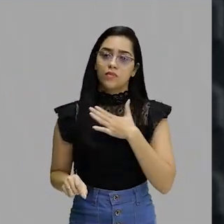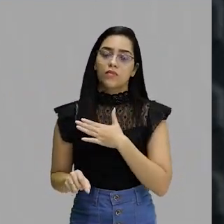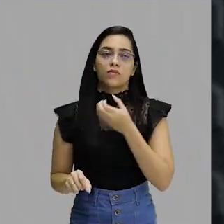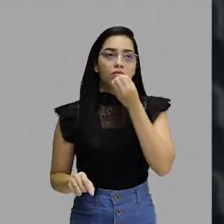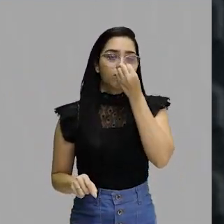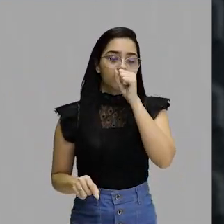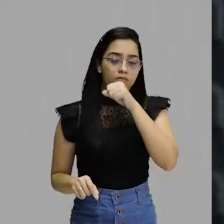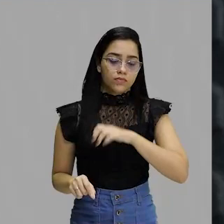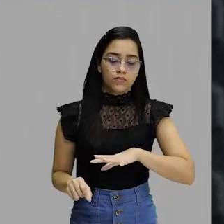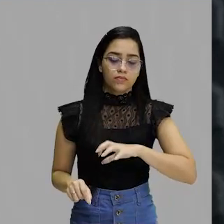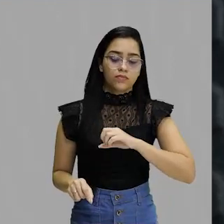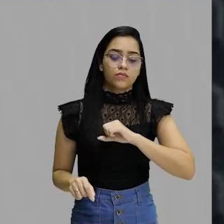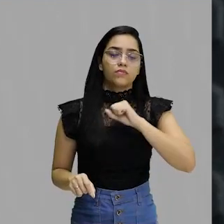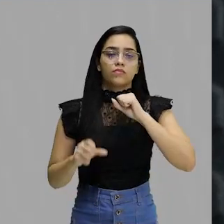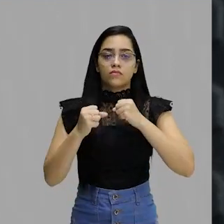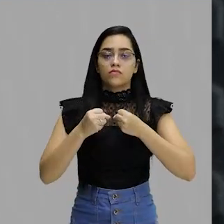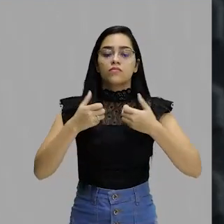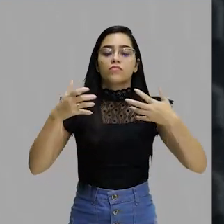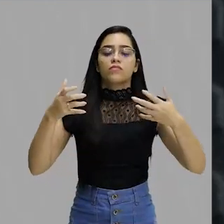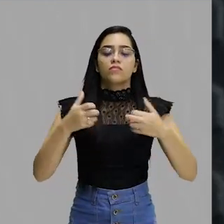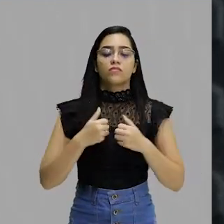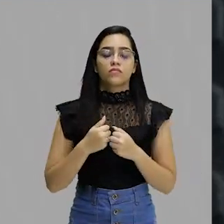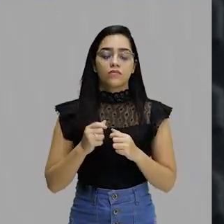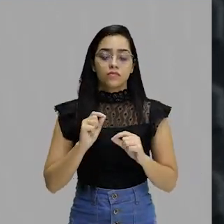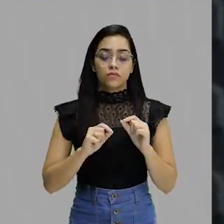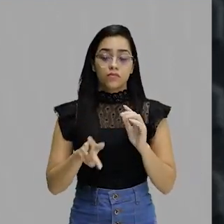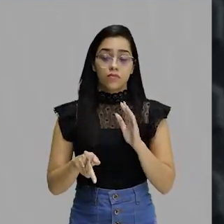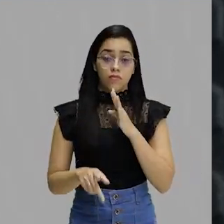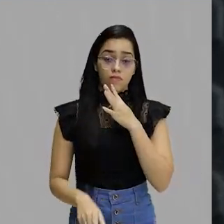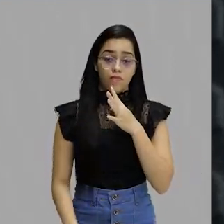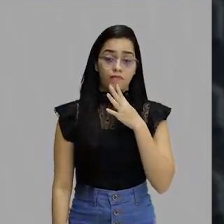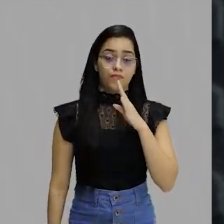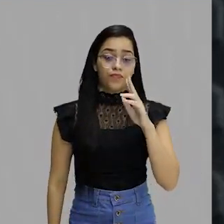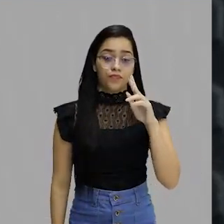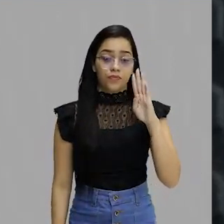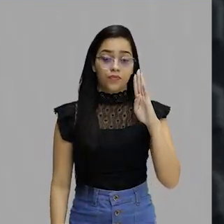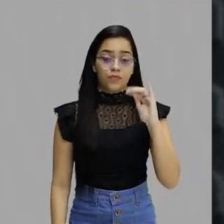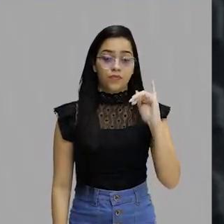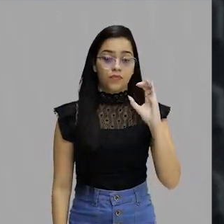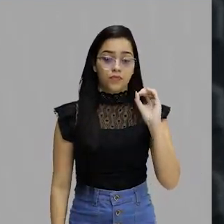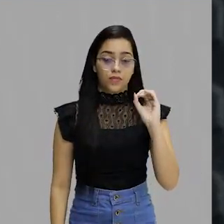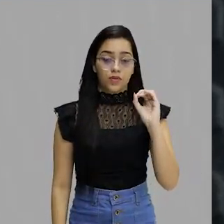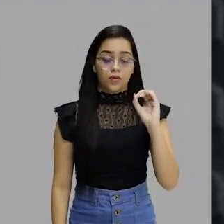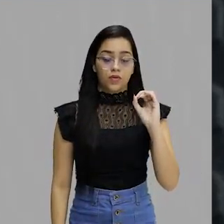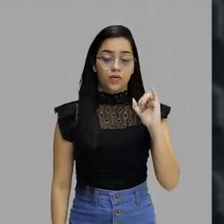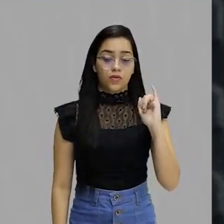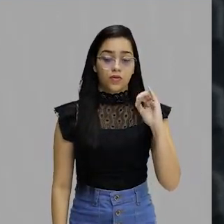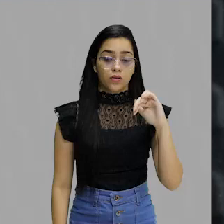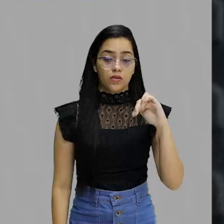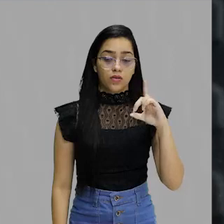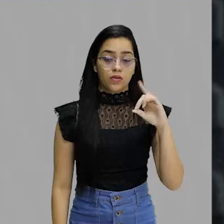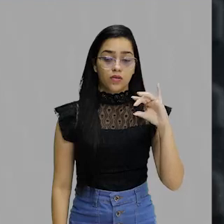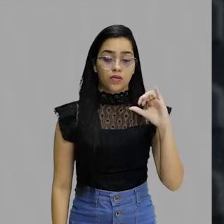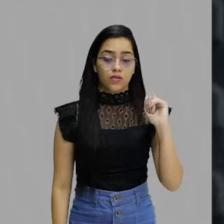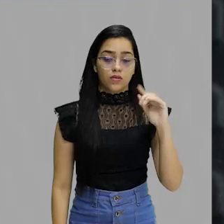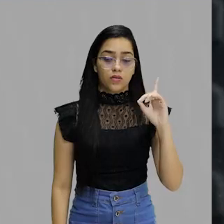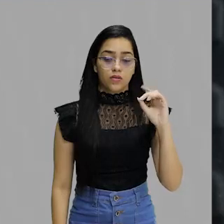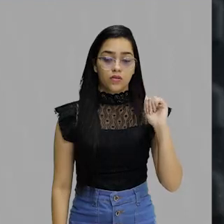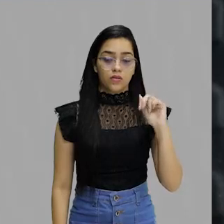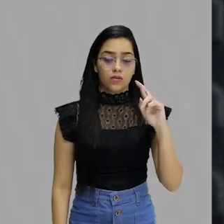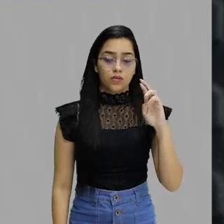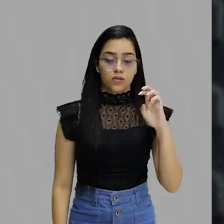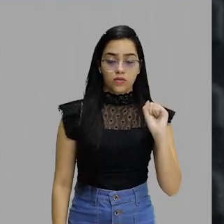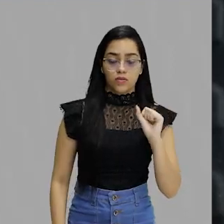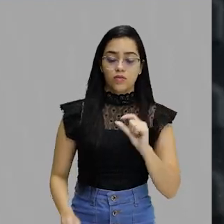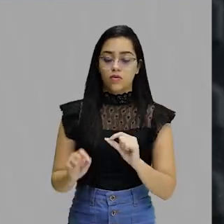puro. E eles são conhecidos como bioindicadores de pureza do ar. E nós sabemos que os líquens, eles são